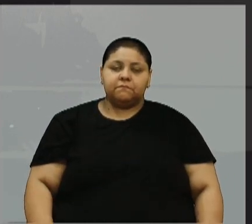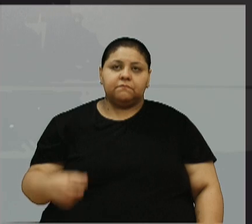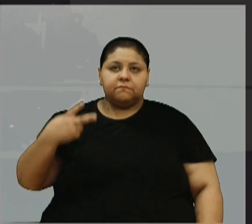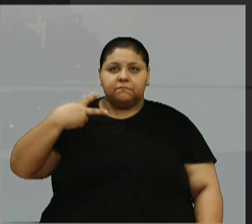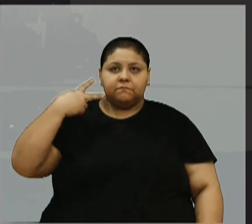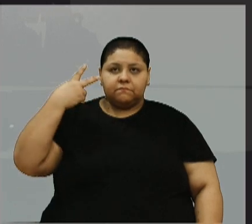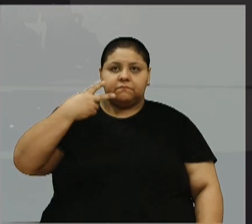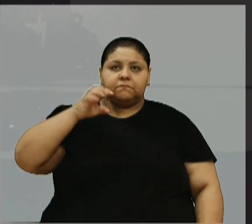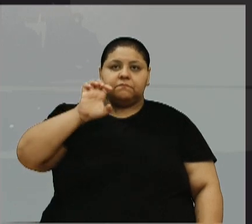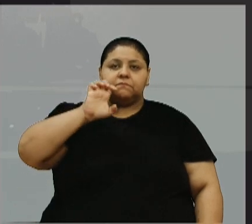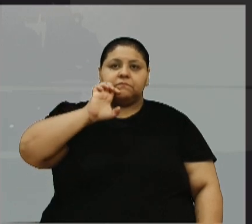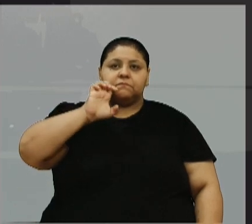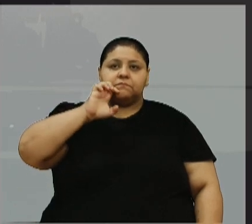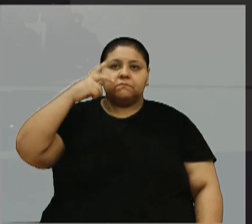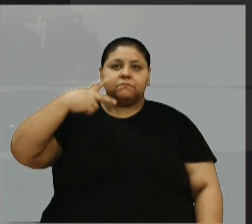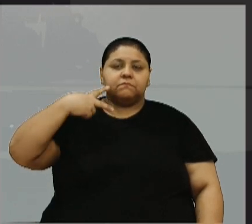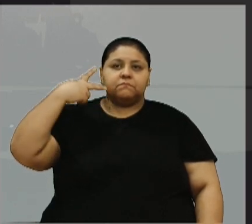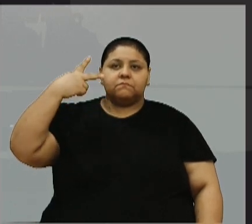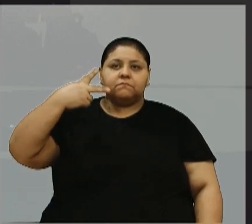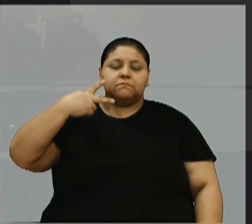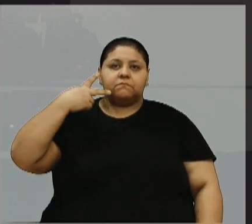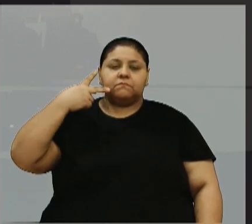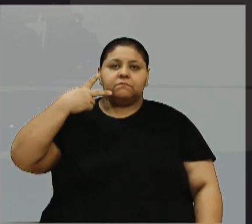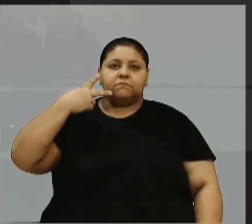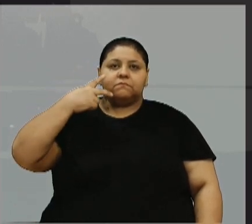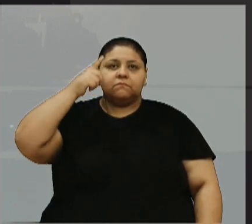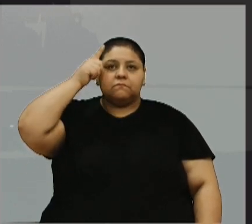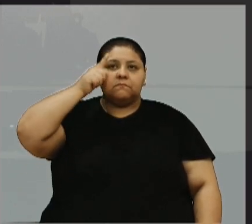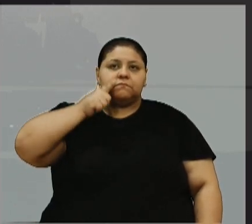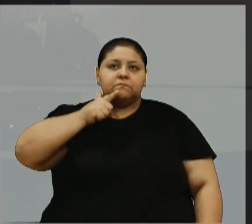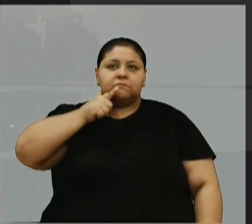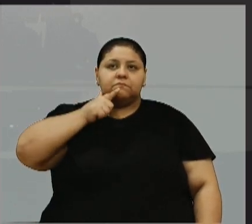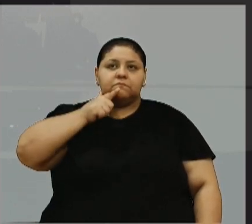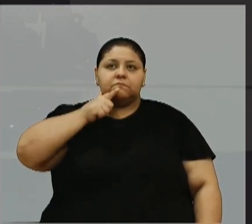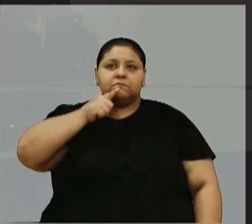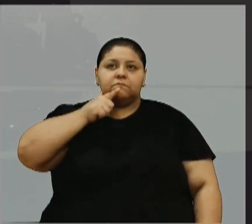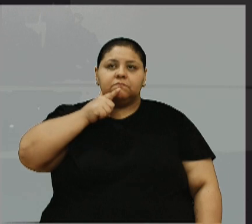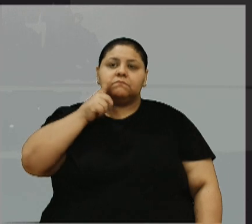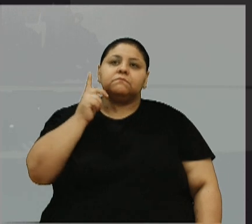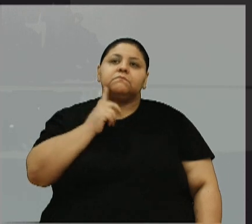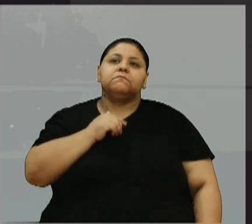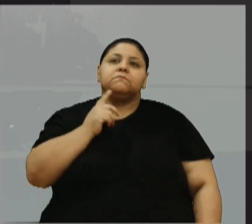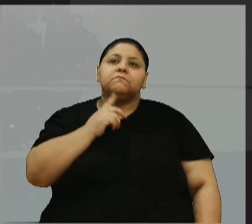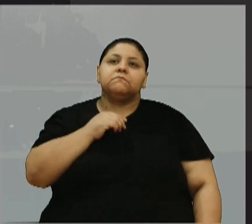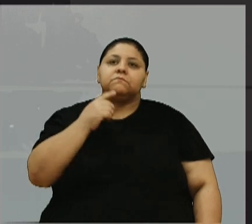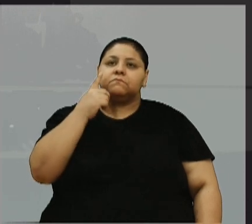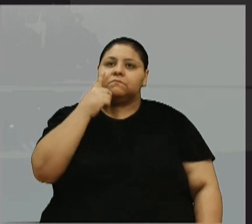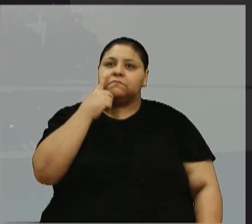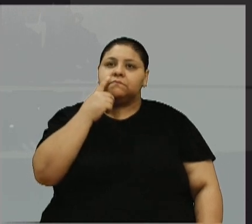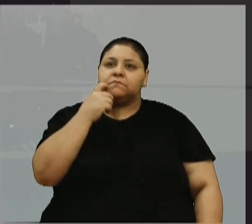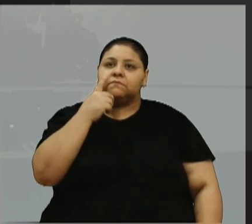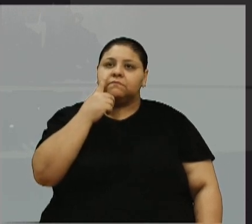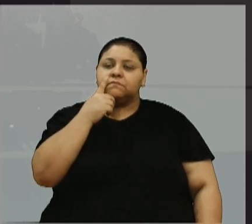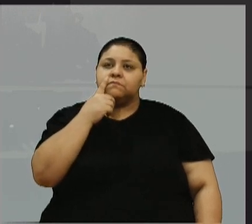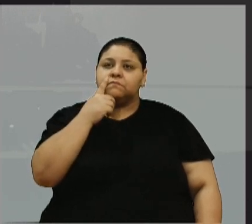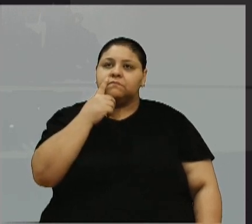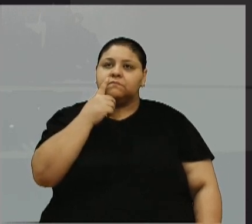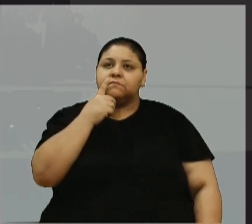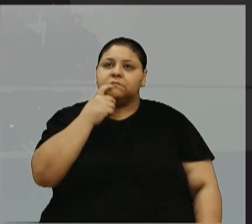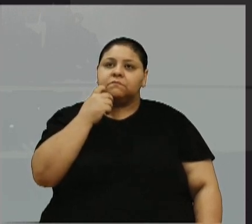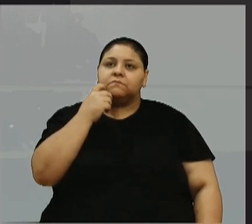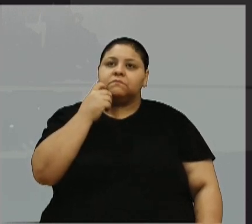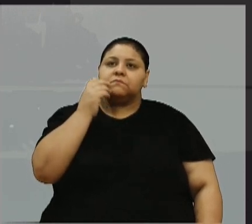vereadora Estela Balardim, vereador Lucas Carenhato, vereador Renato Oliveira, vereadora Rose Frigeri, vereador Zé